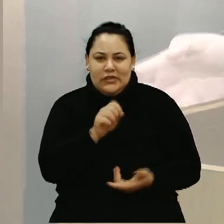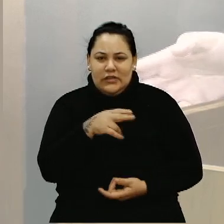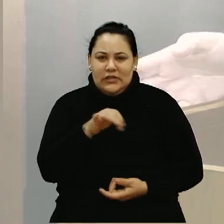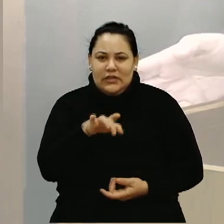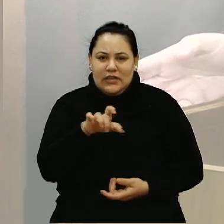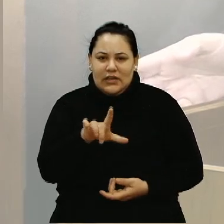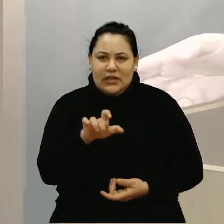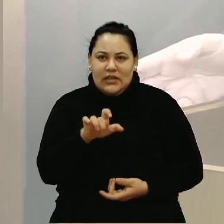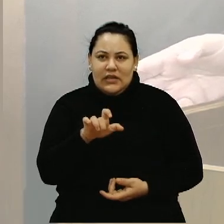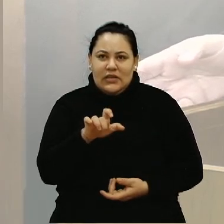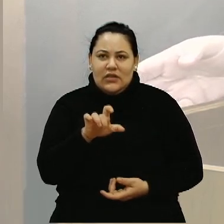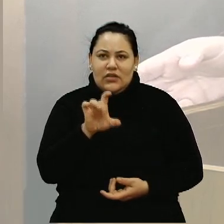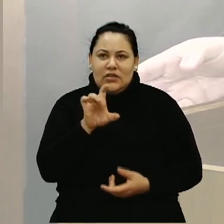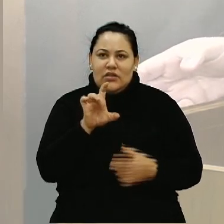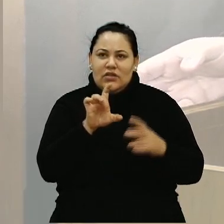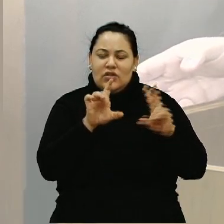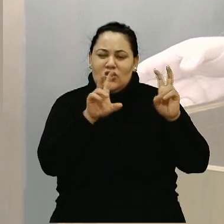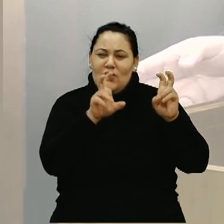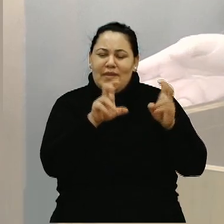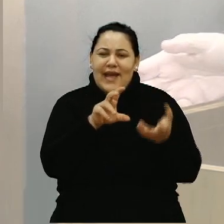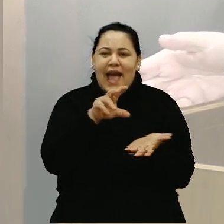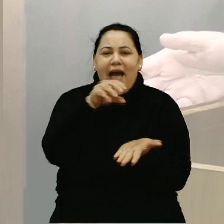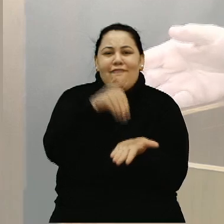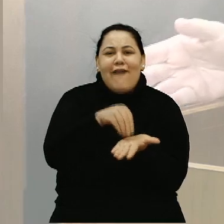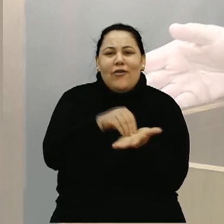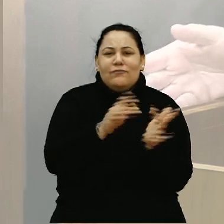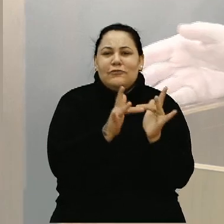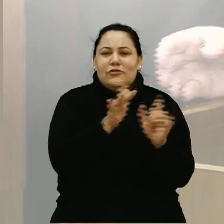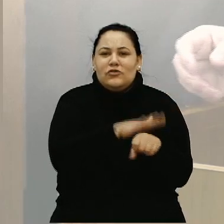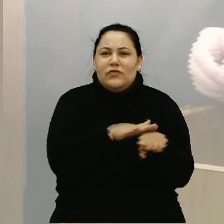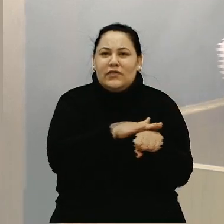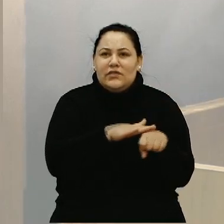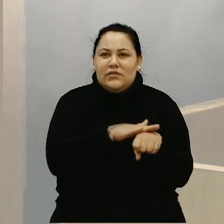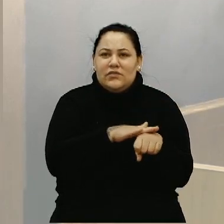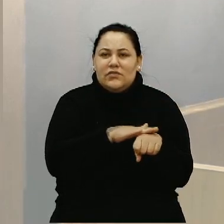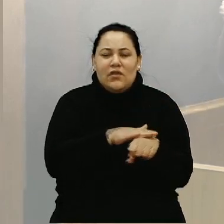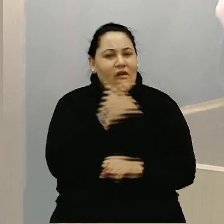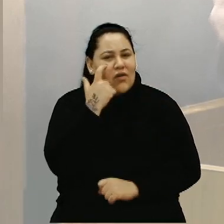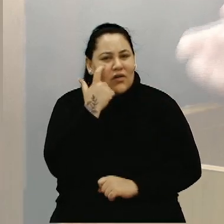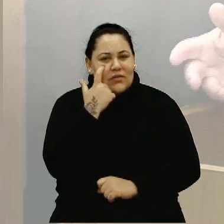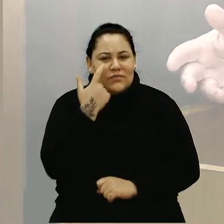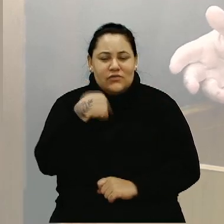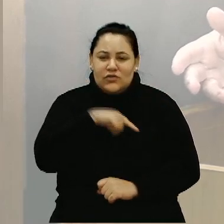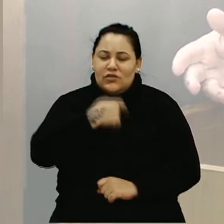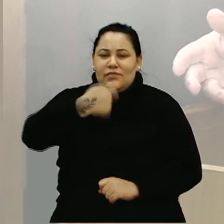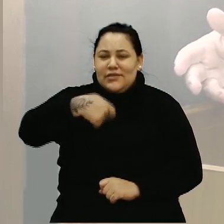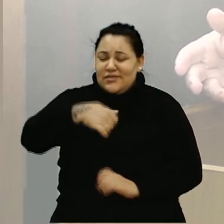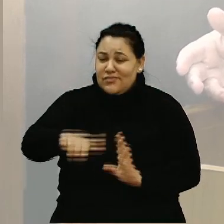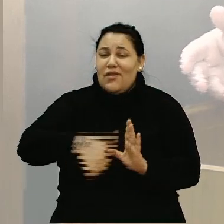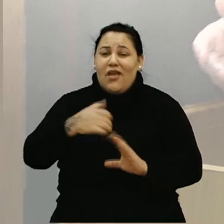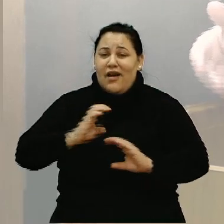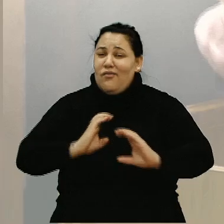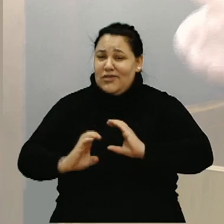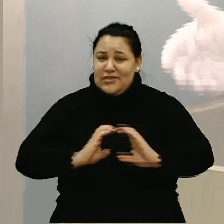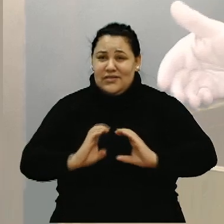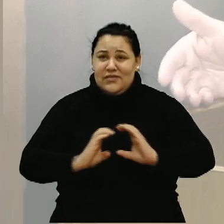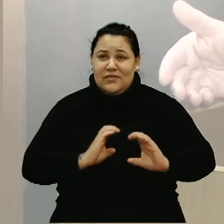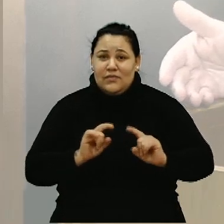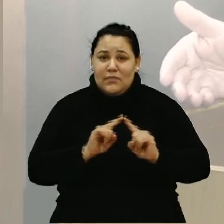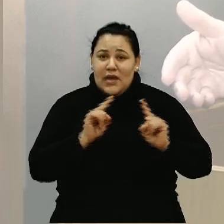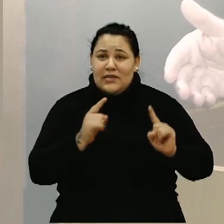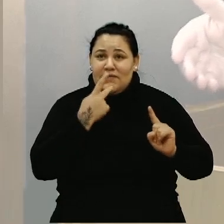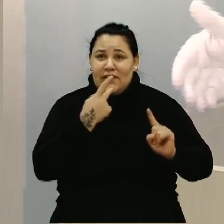sobre falta de diálogo. Olha, o que a gente tem a dizer é que a gente precisa melhorar bastante, mas dizer que não